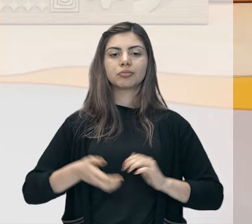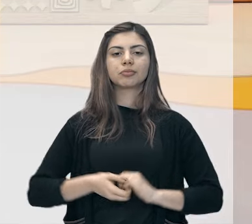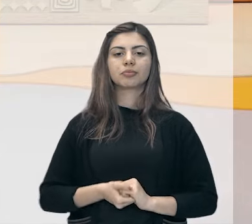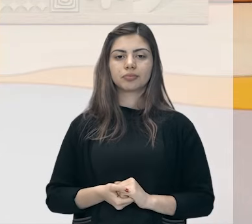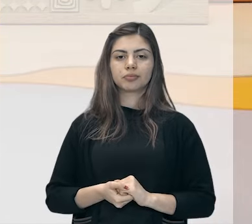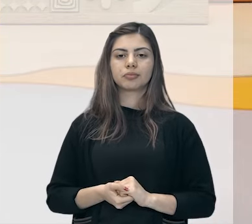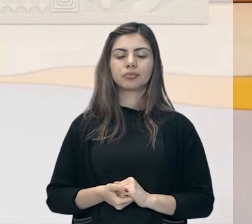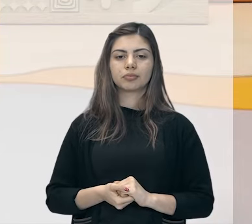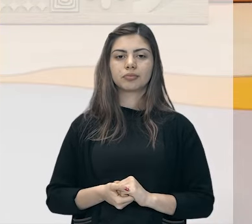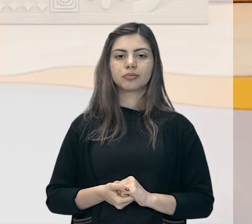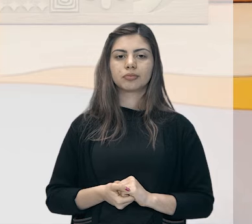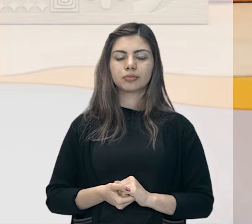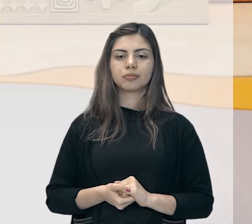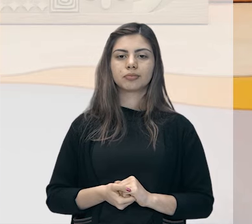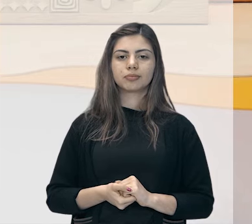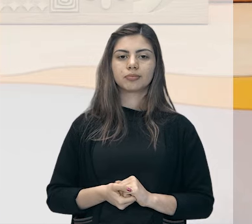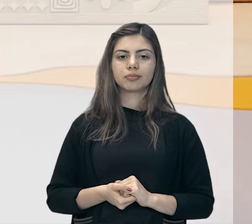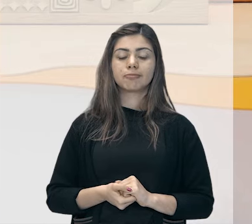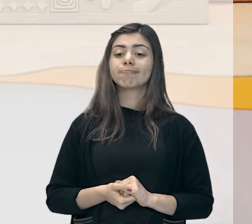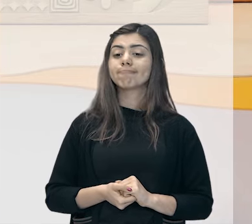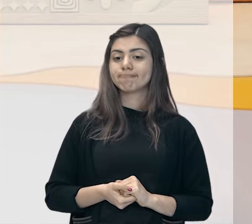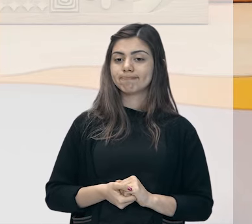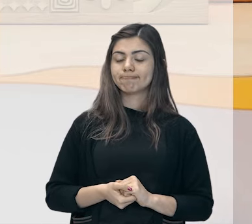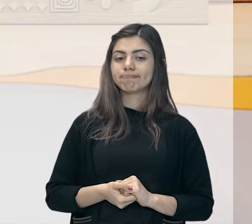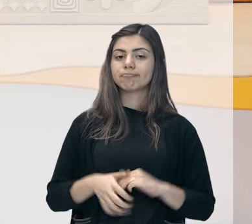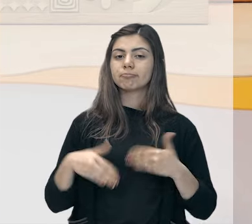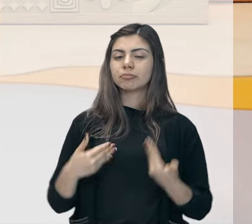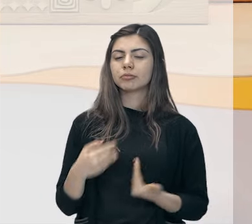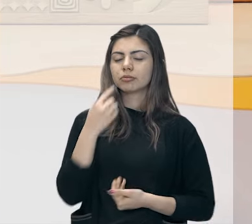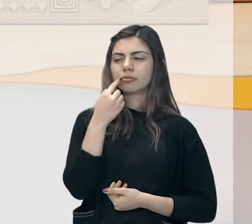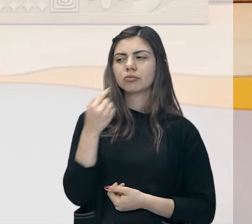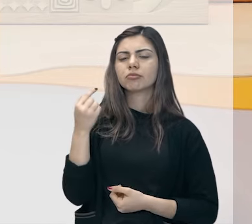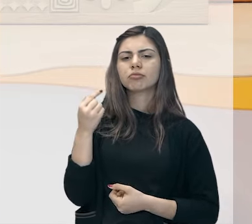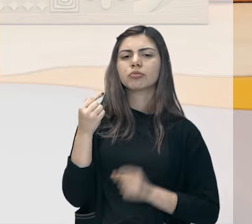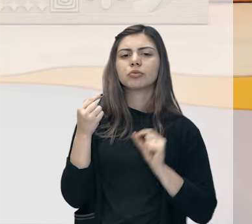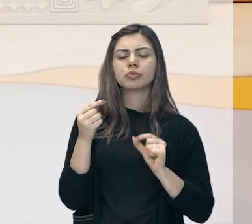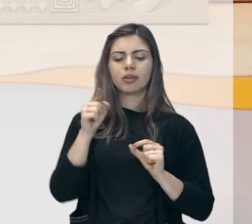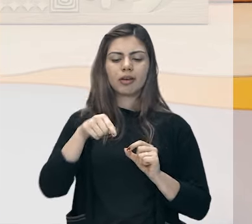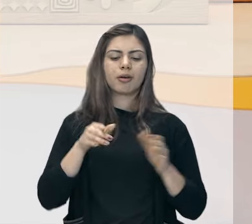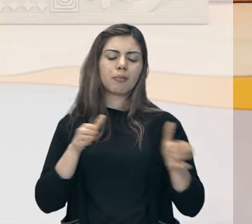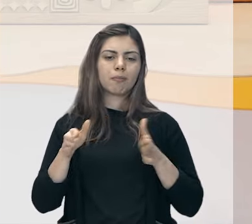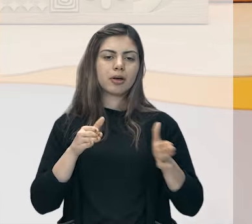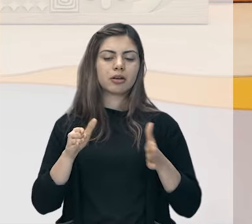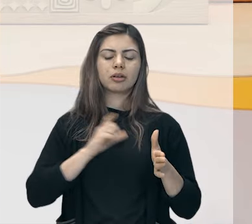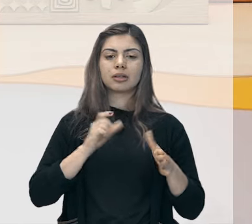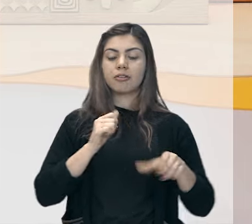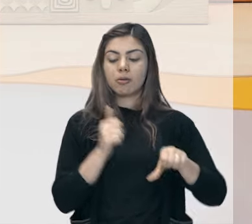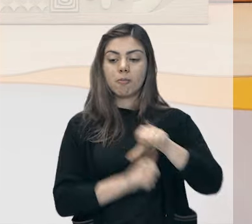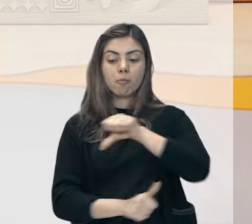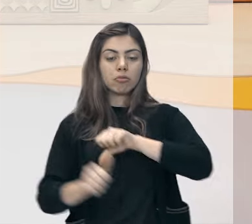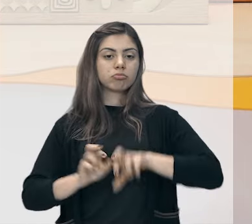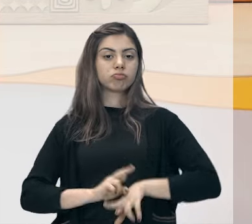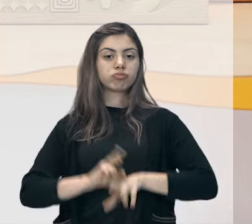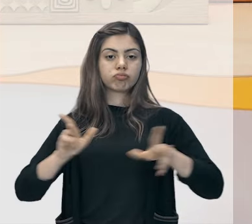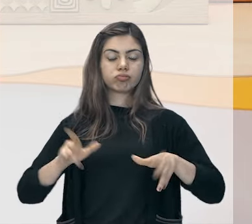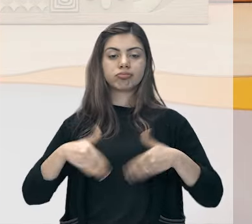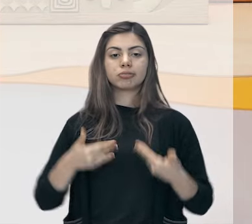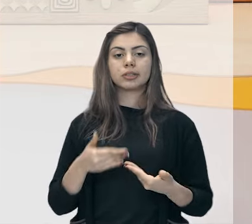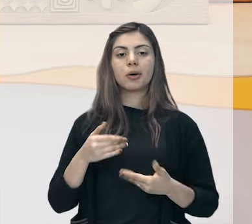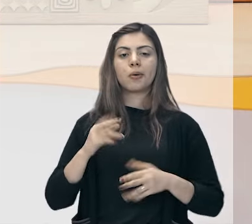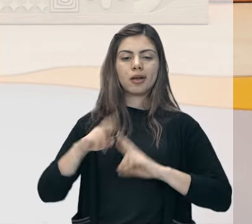Continuando, olha só, então a gente vai ver que seria um período de grandes transformações, tá? Com a Revolução